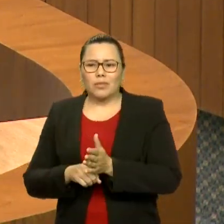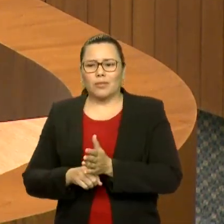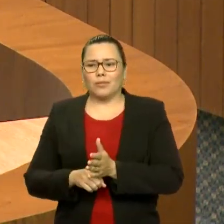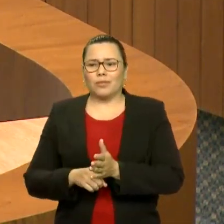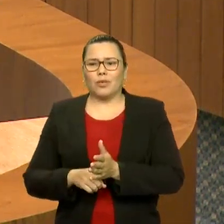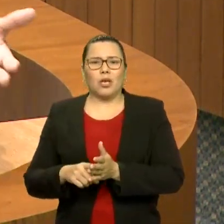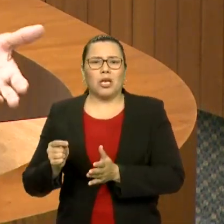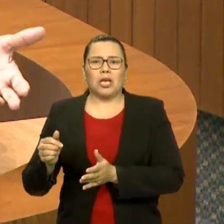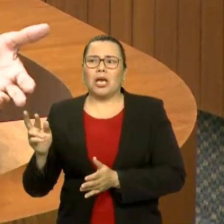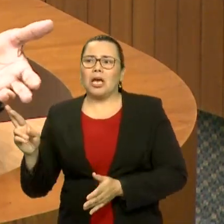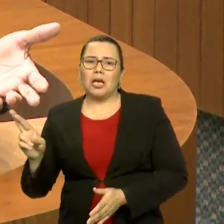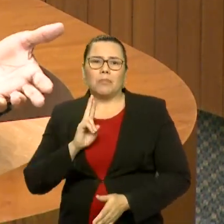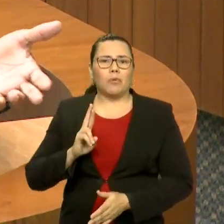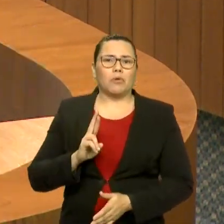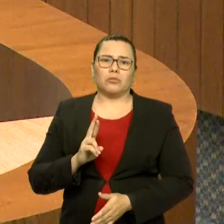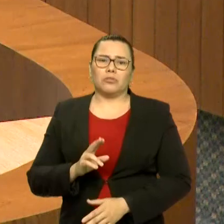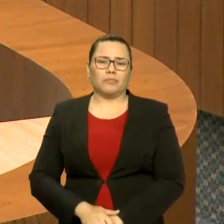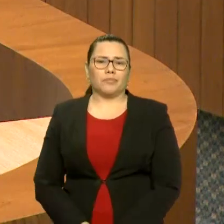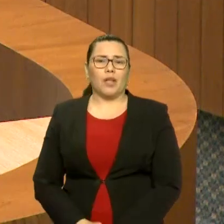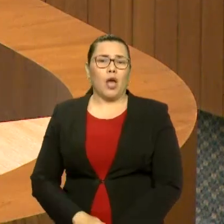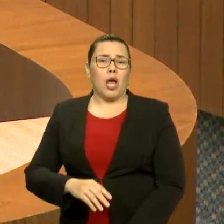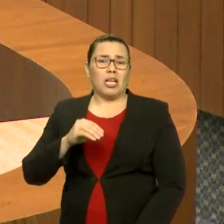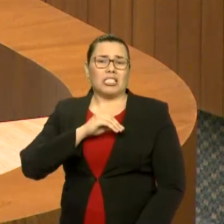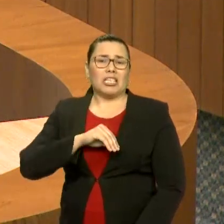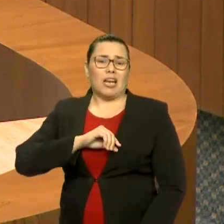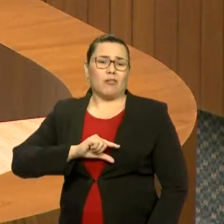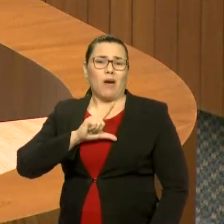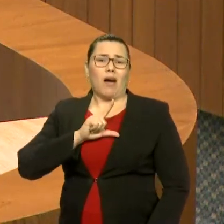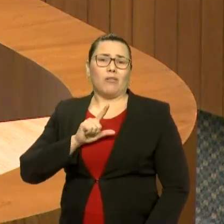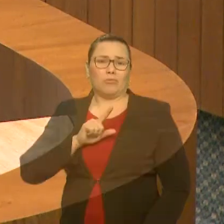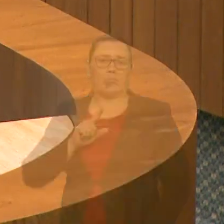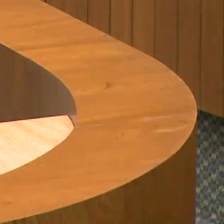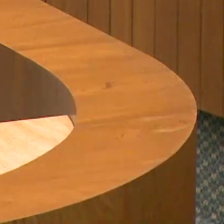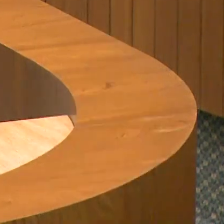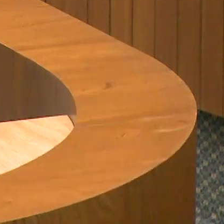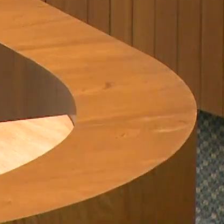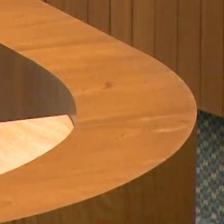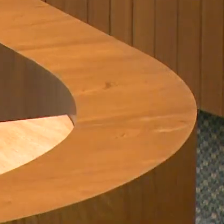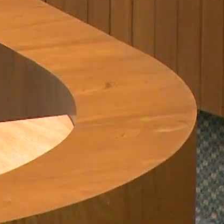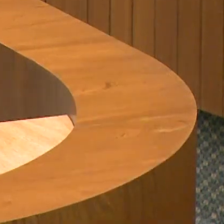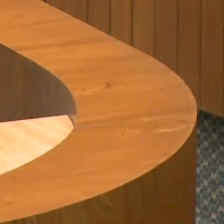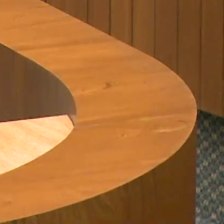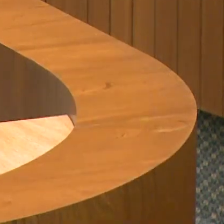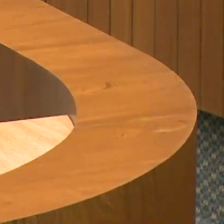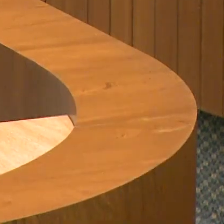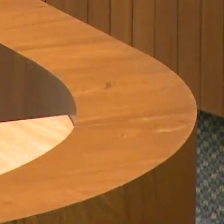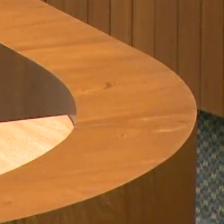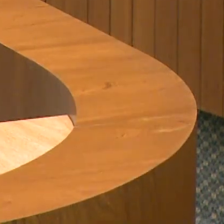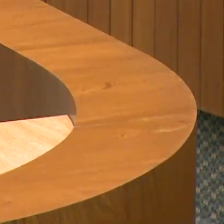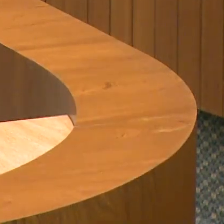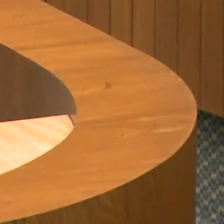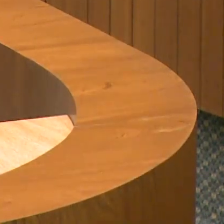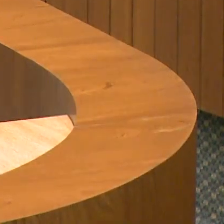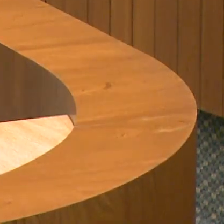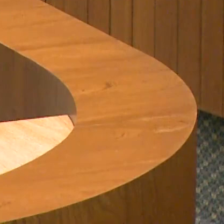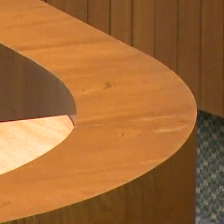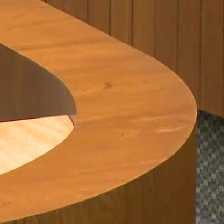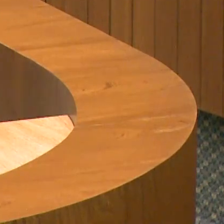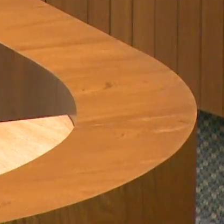a dirigentes sindicatos de Proecema no estado do Maranhão. Inclusive, após a nossa denúncia na tribuna da